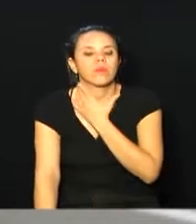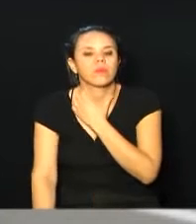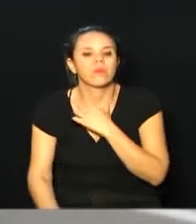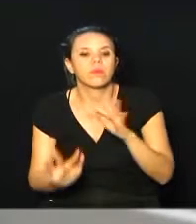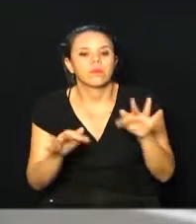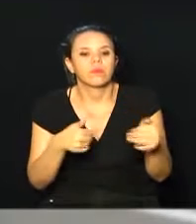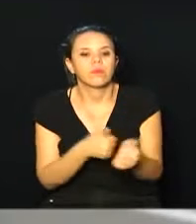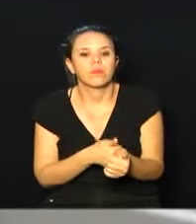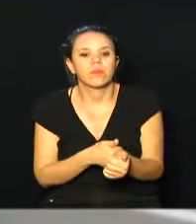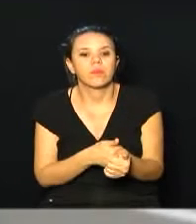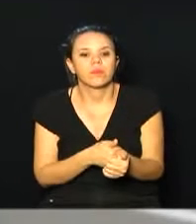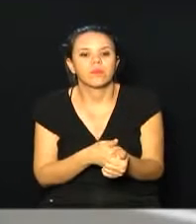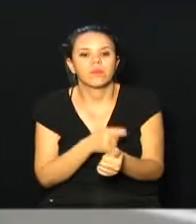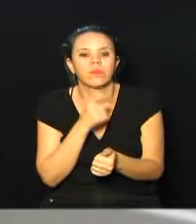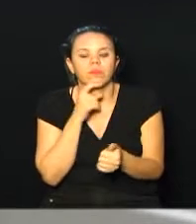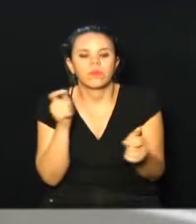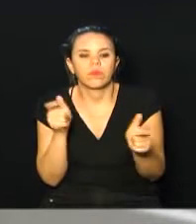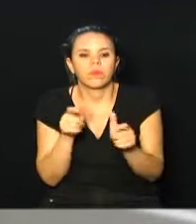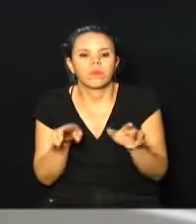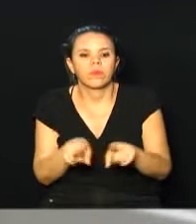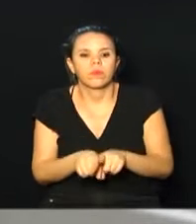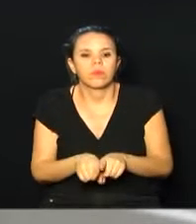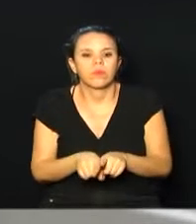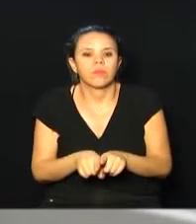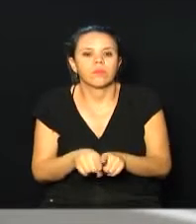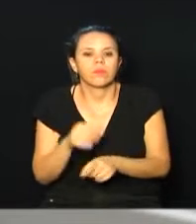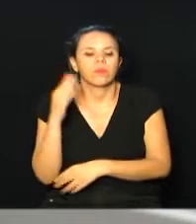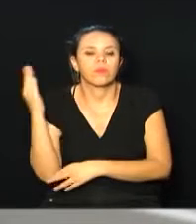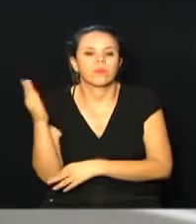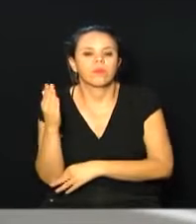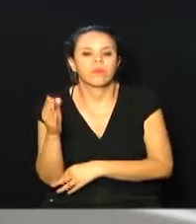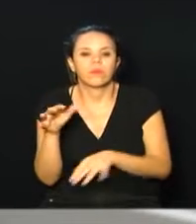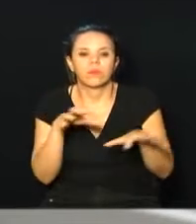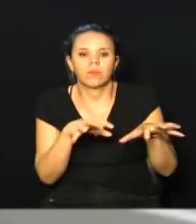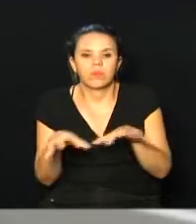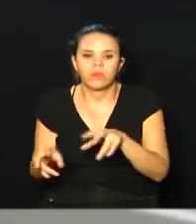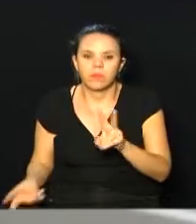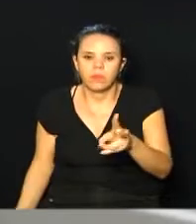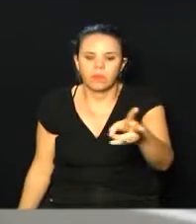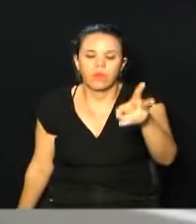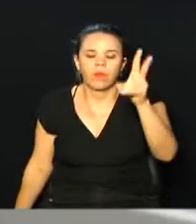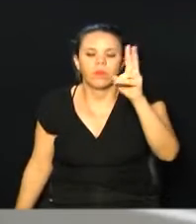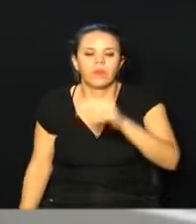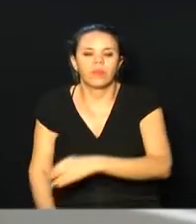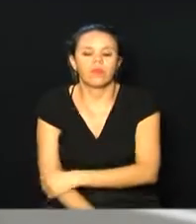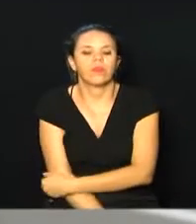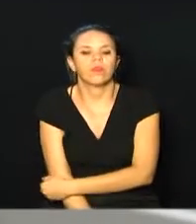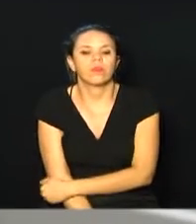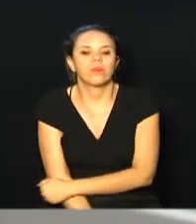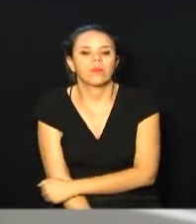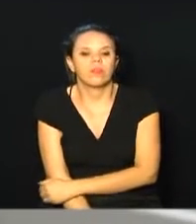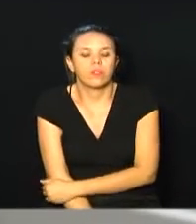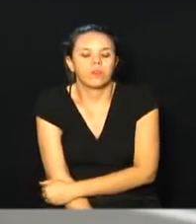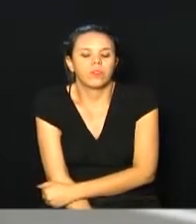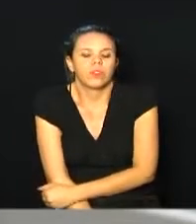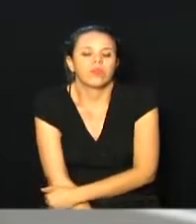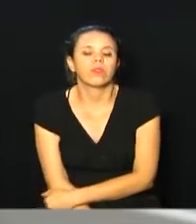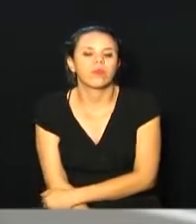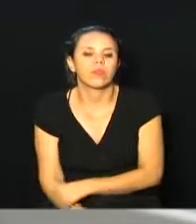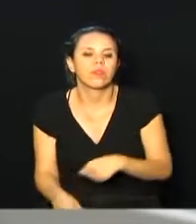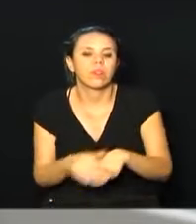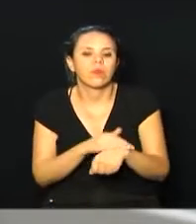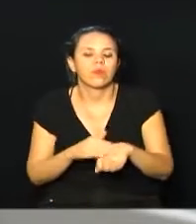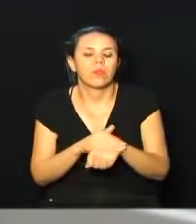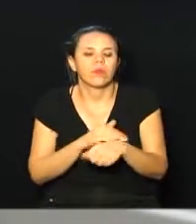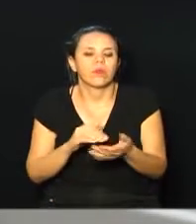a queda da temperatura também e ainda uma previsão de que a chuva vai continuar aqui na nossa região. Agora nós vamos falar com o secretário